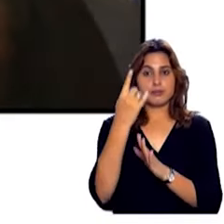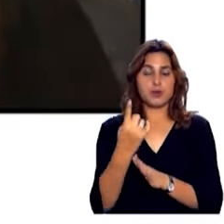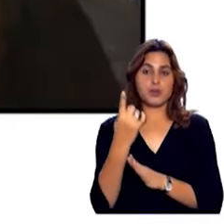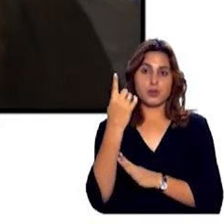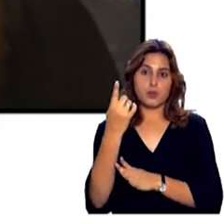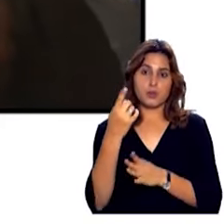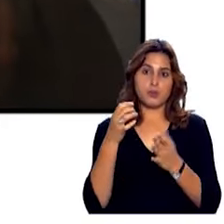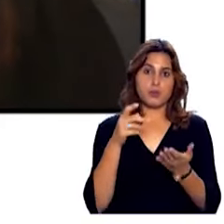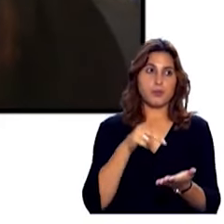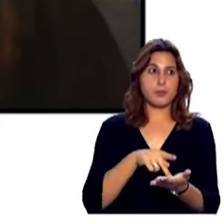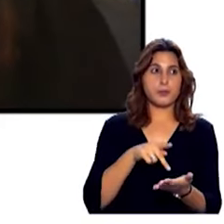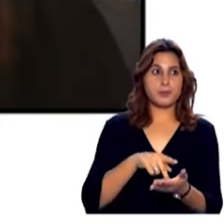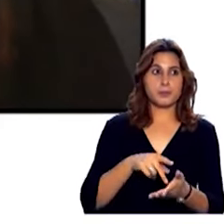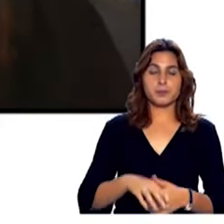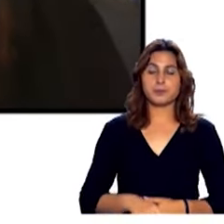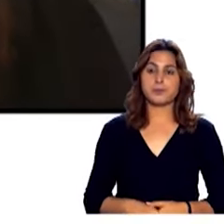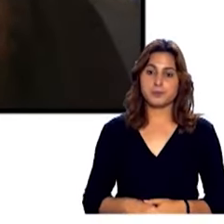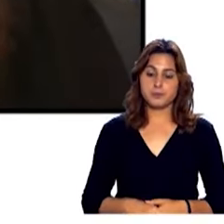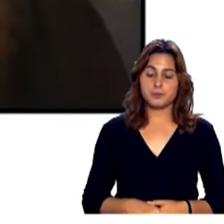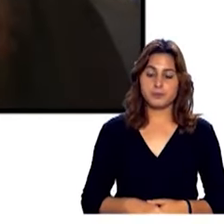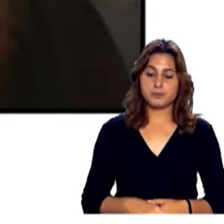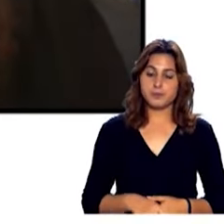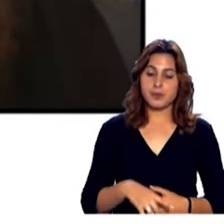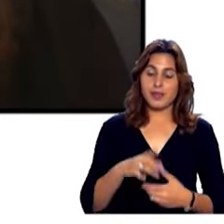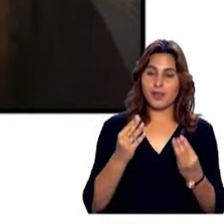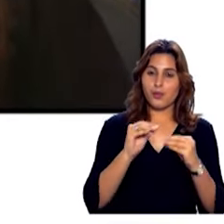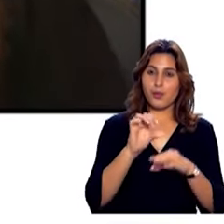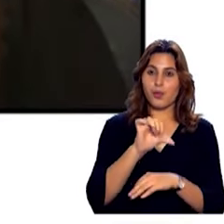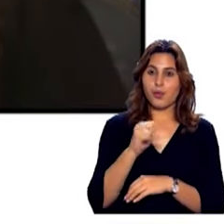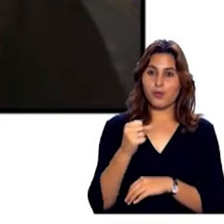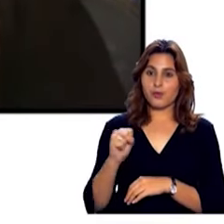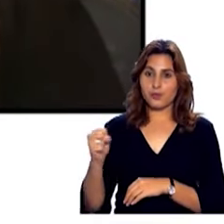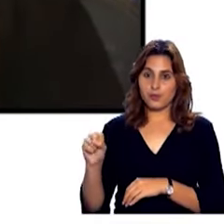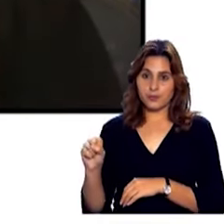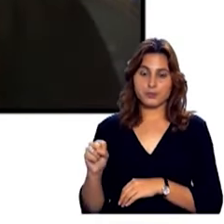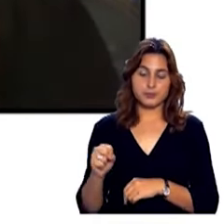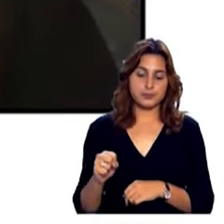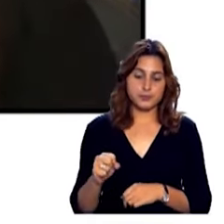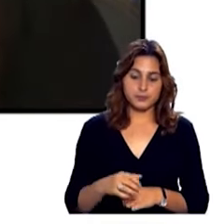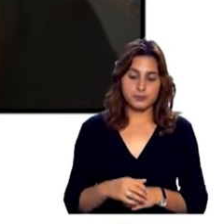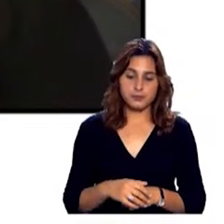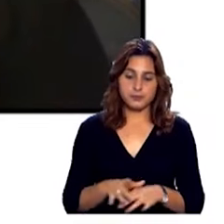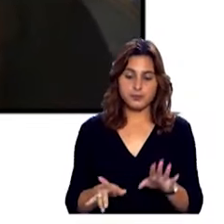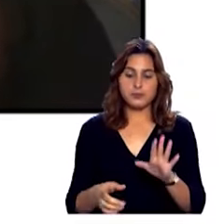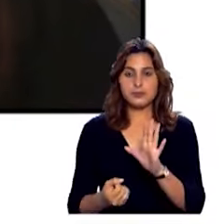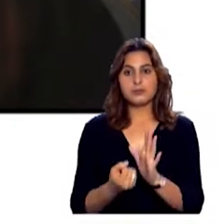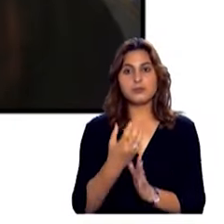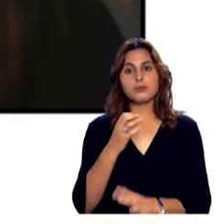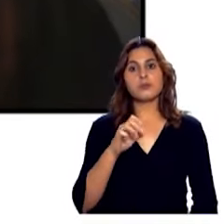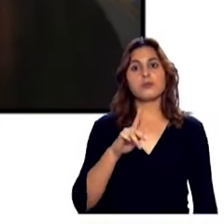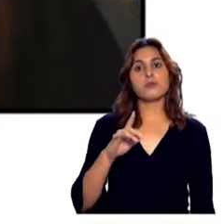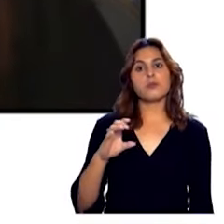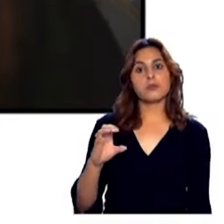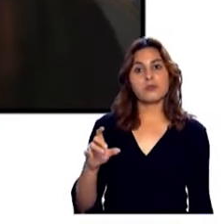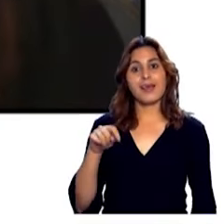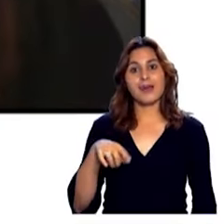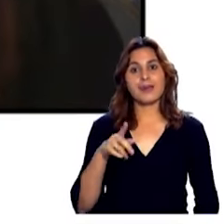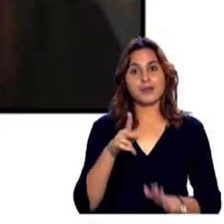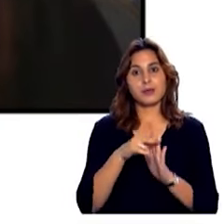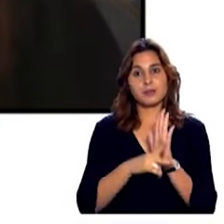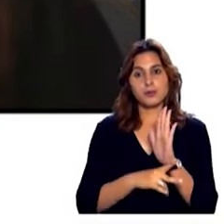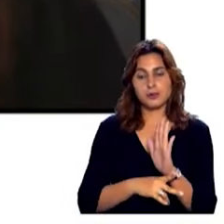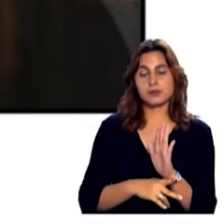eh no 988 quer dizer eh não se eh criou no código com esse projeto a